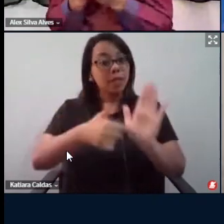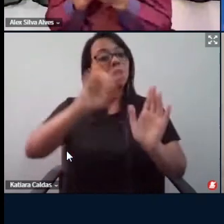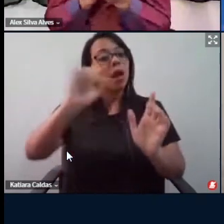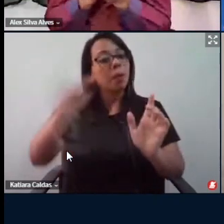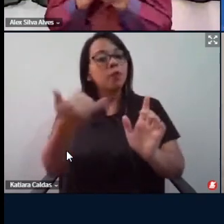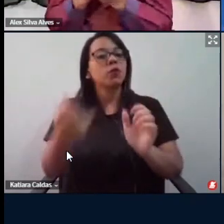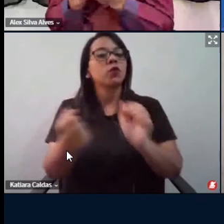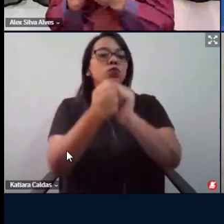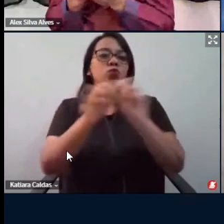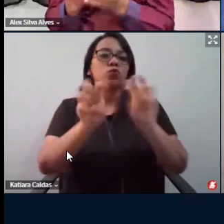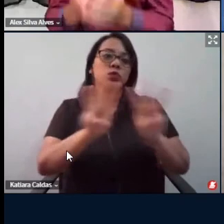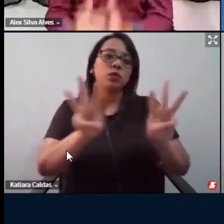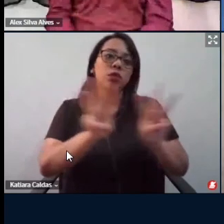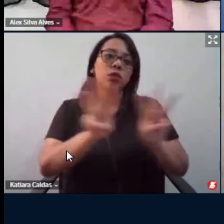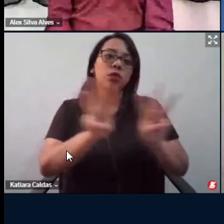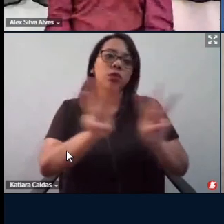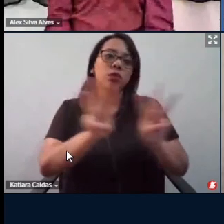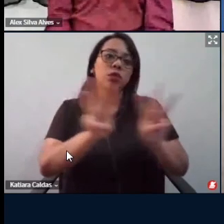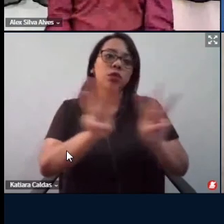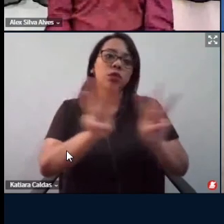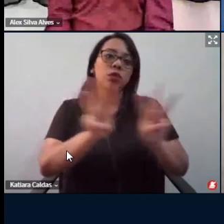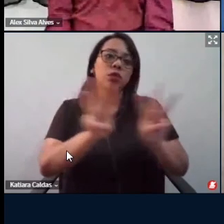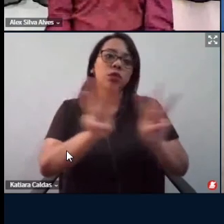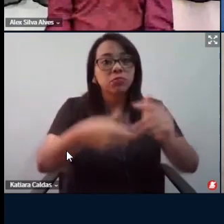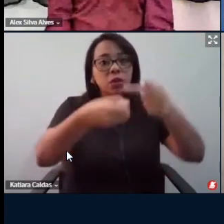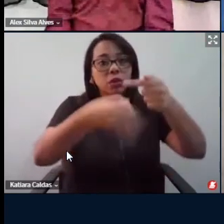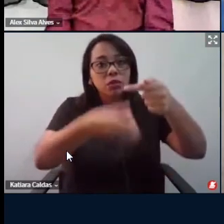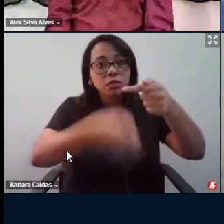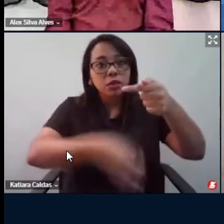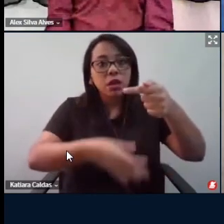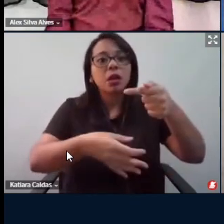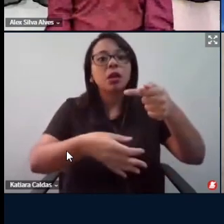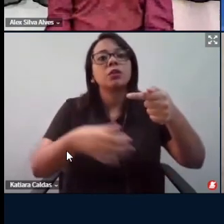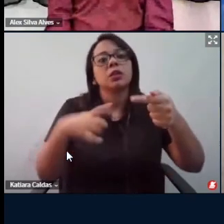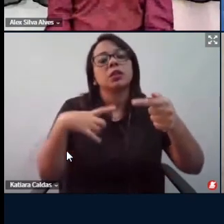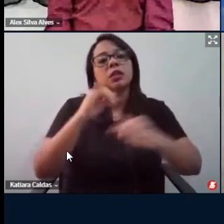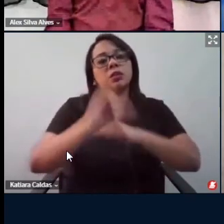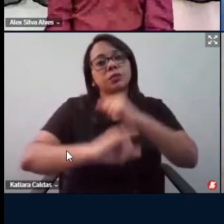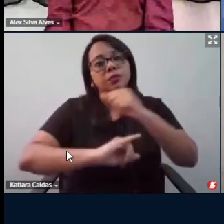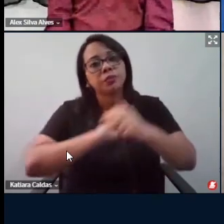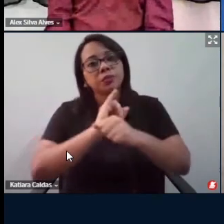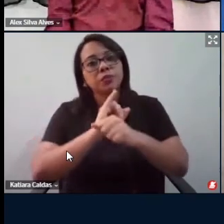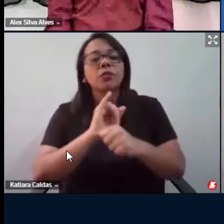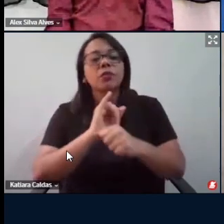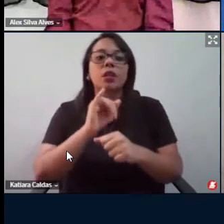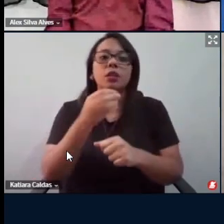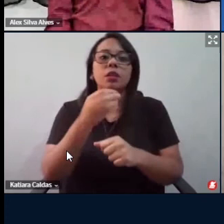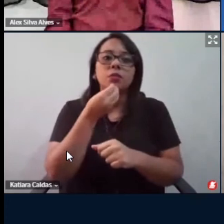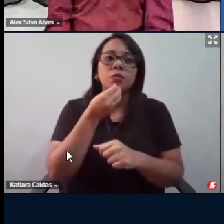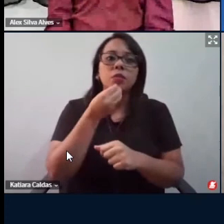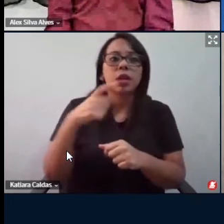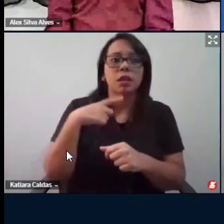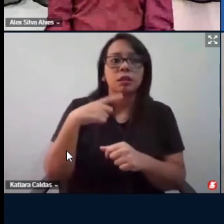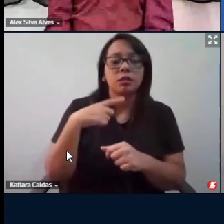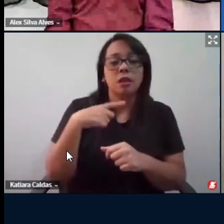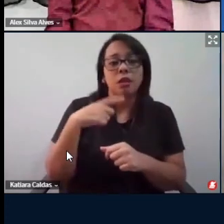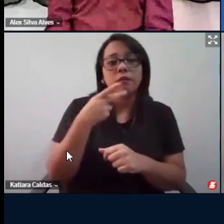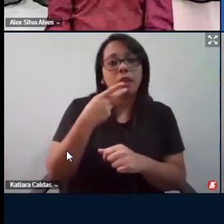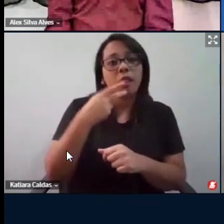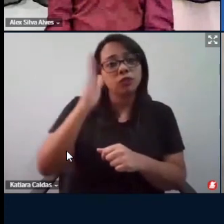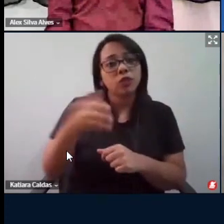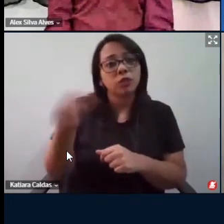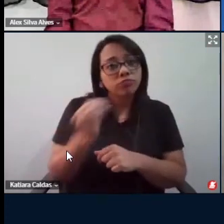ter a apresentação do glossário, na introdução, ver se no capítulo não poderia já mencionar